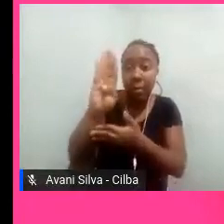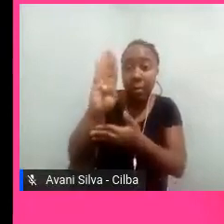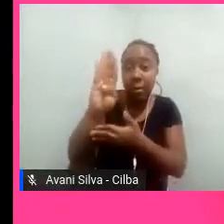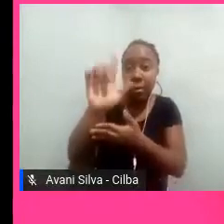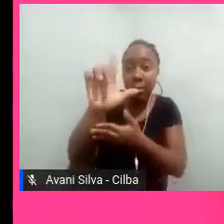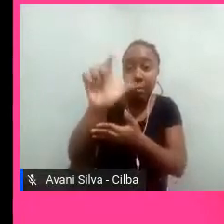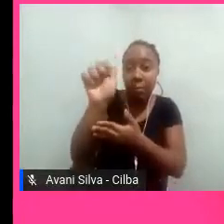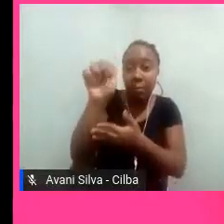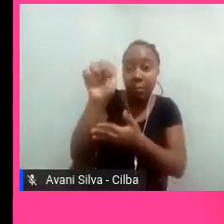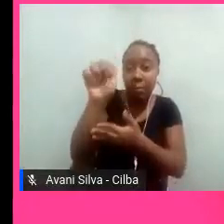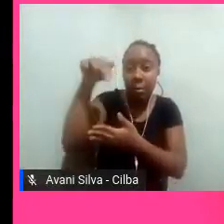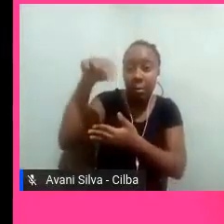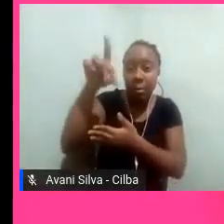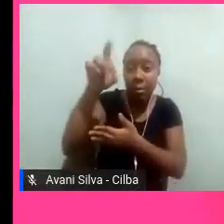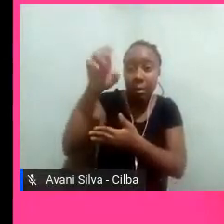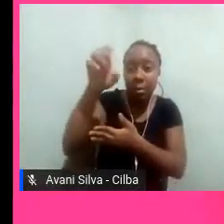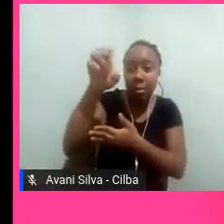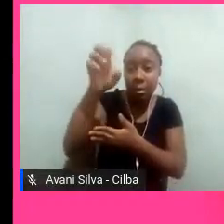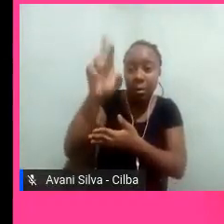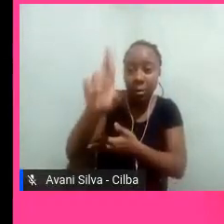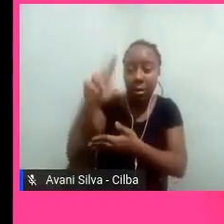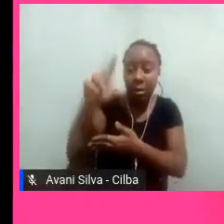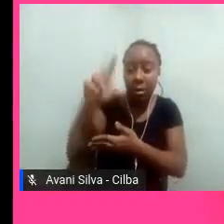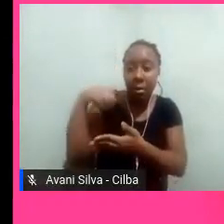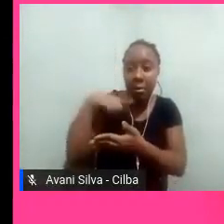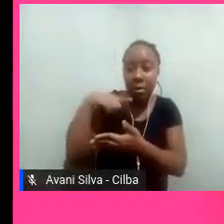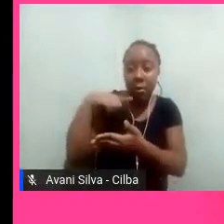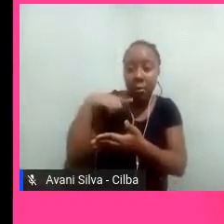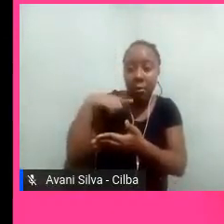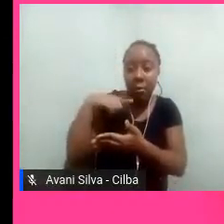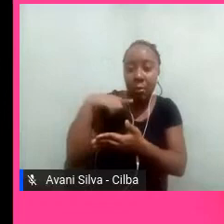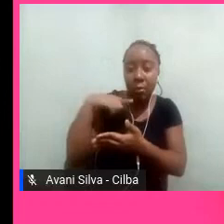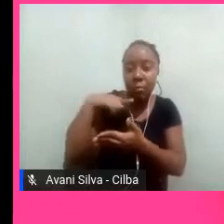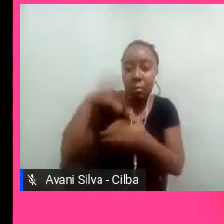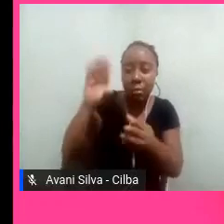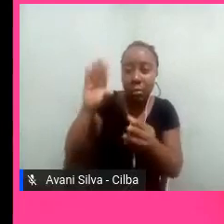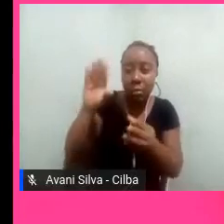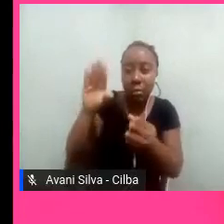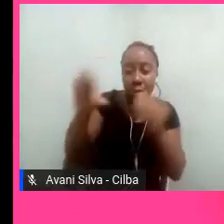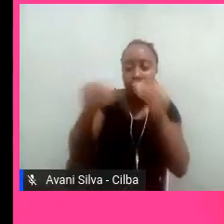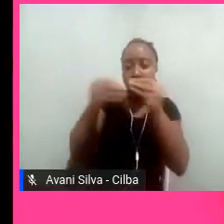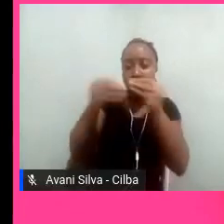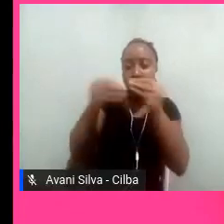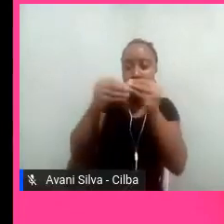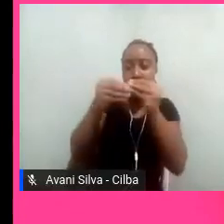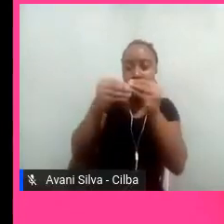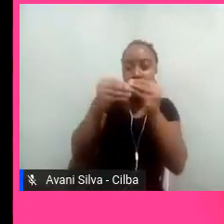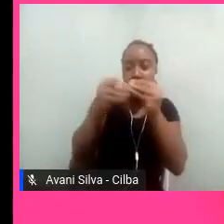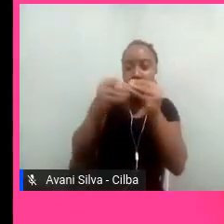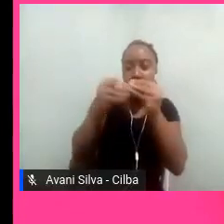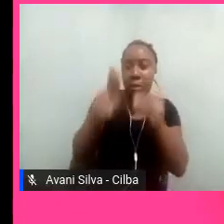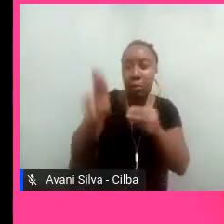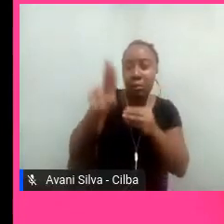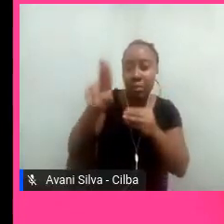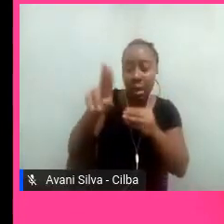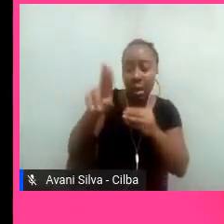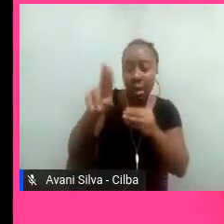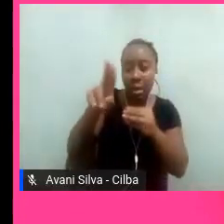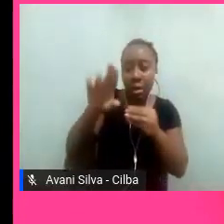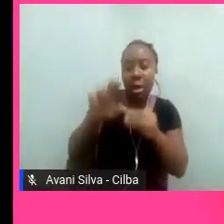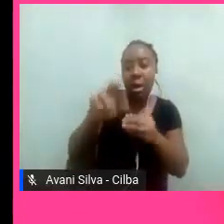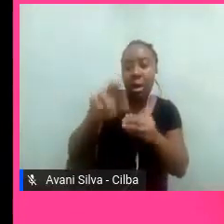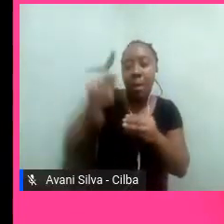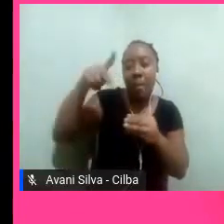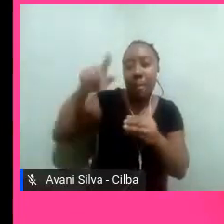um plugin que você pode instalar no Blender que chama Paper. E esse plugin chamado Paper